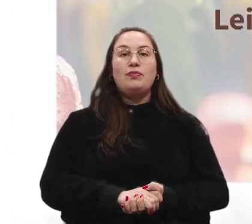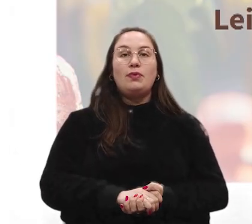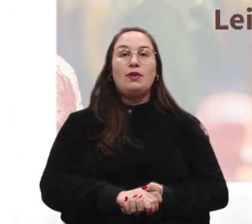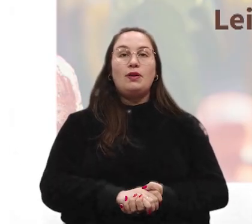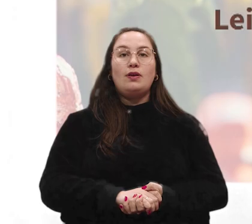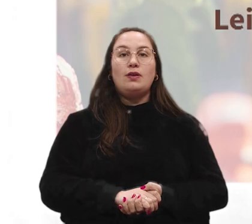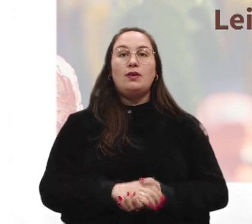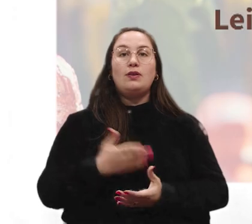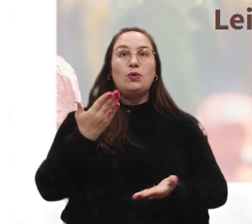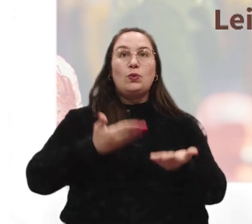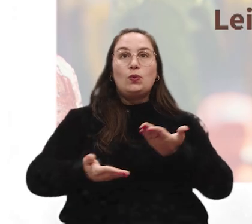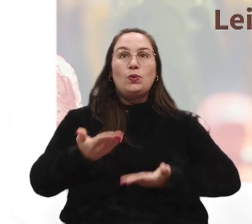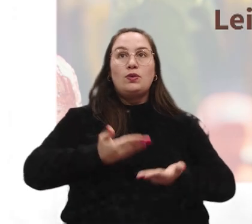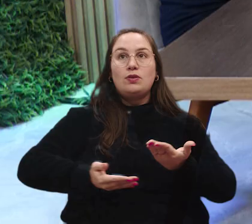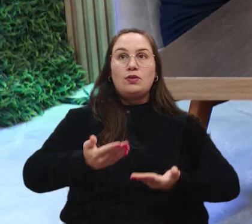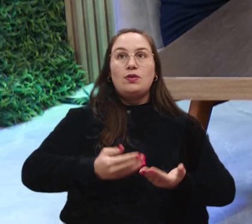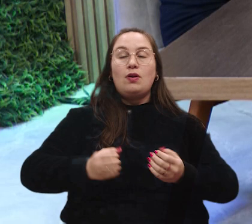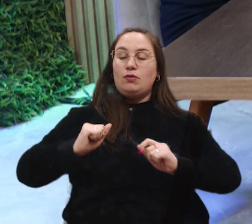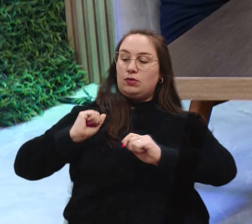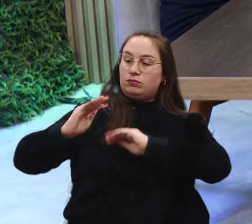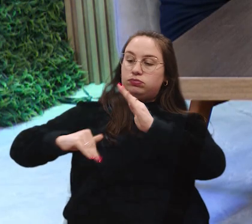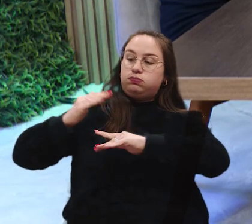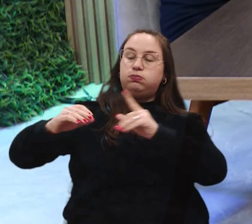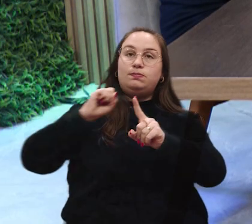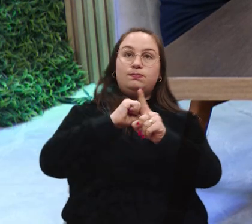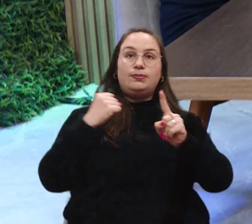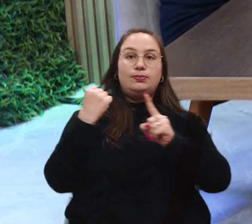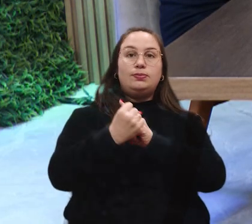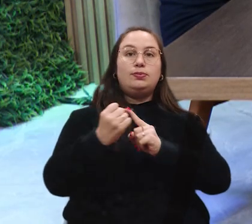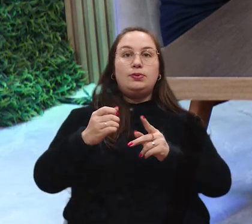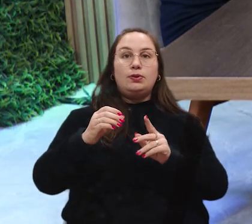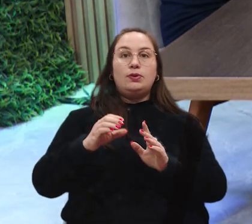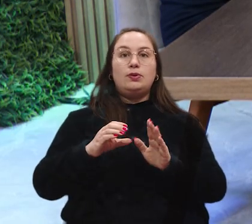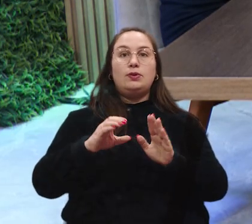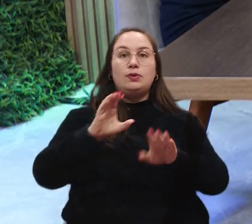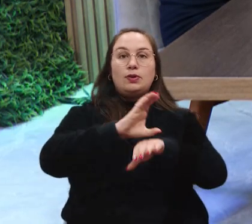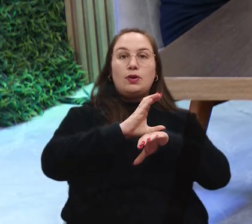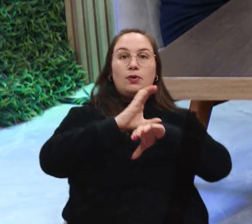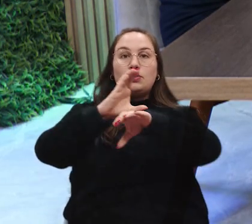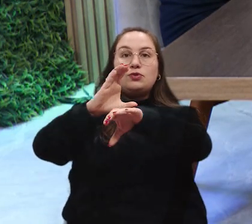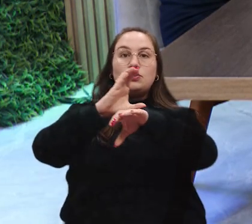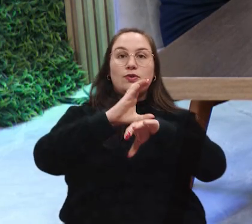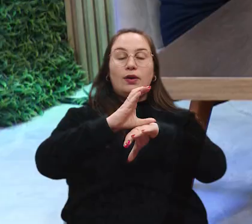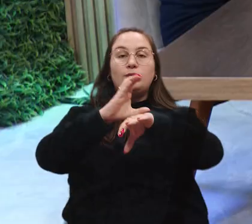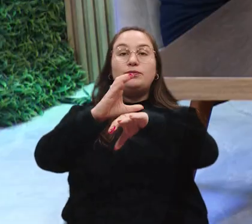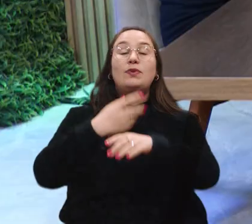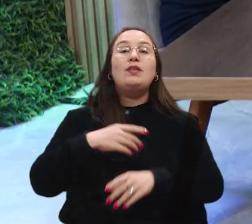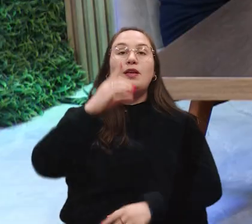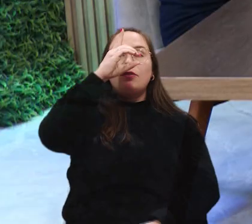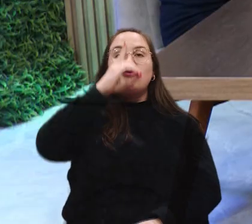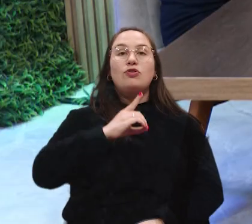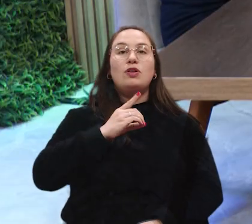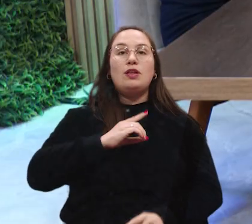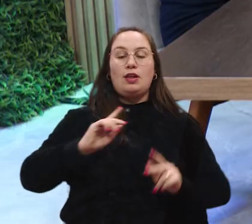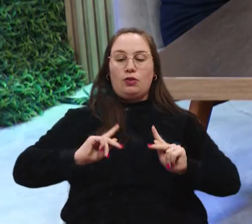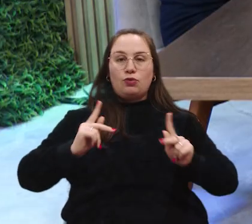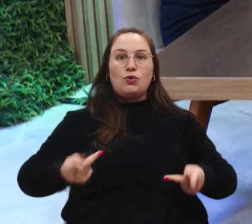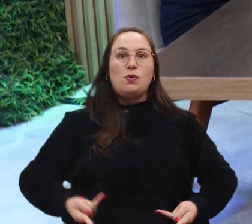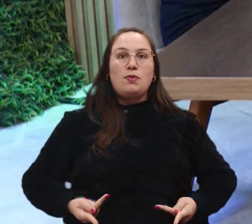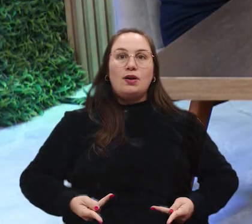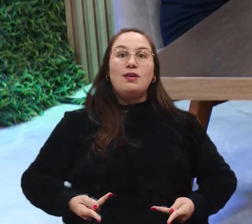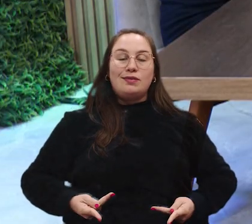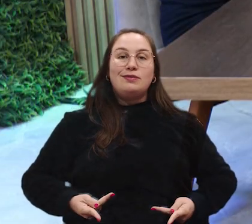Consumidor, no meu entendimento, é um dos maiores avanços sociais da nossa Constituição. Que ele trata a dignidade do ser humano. E